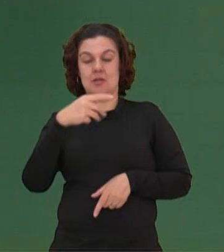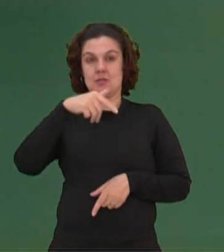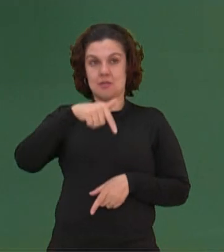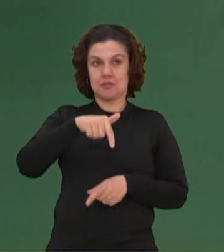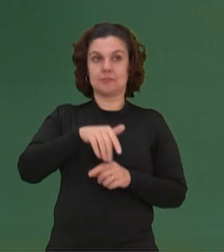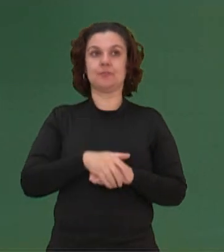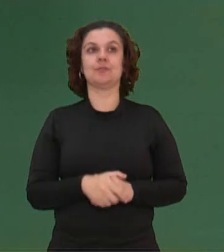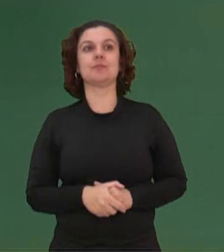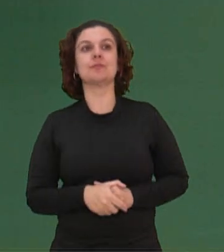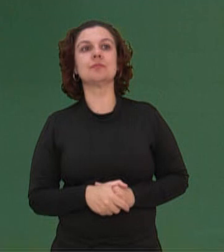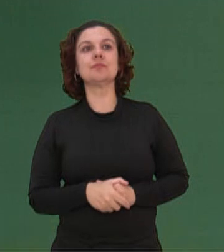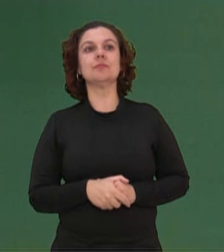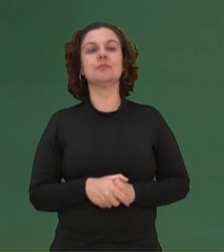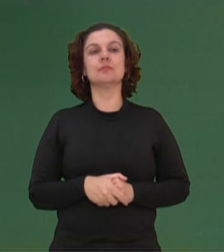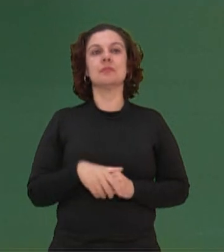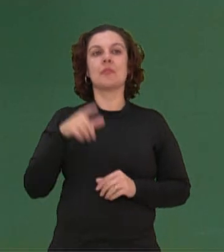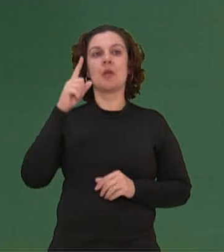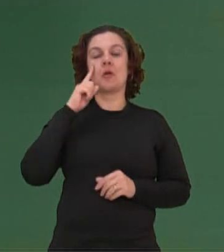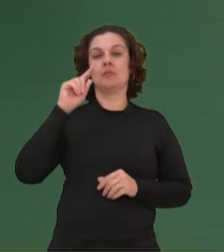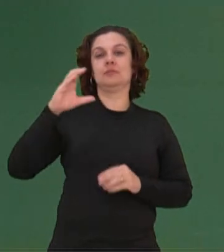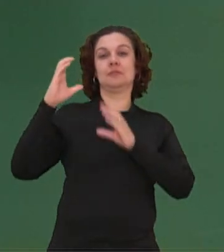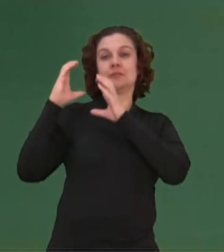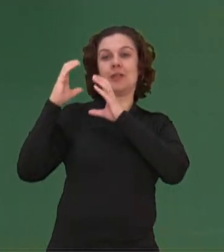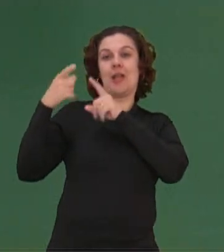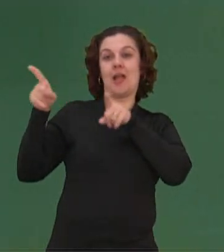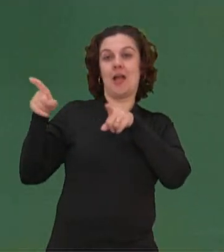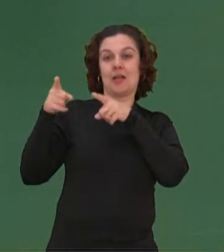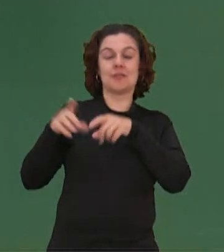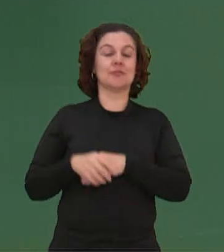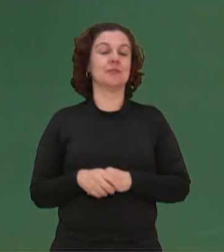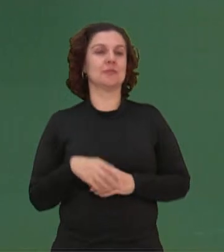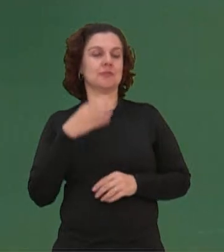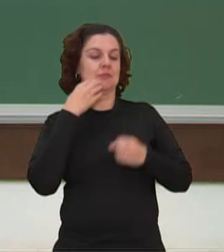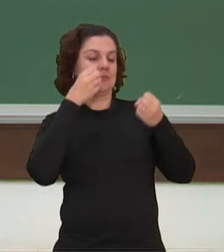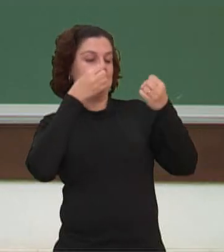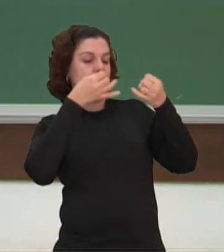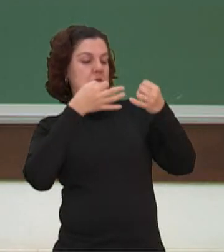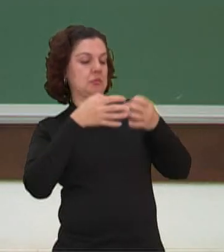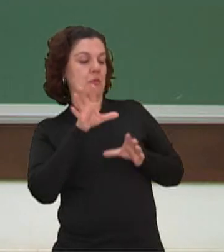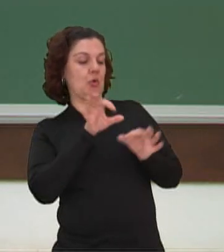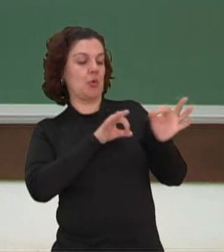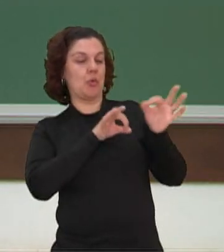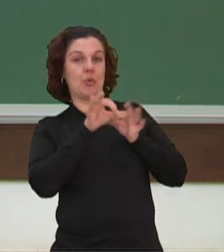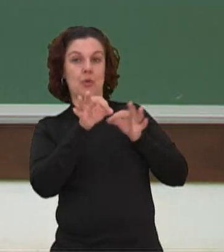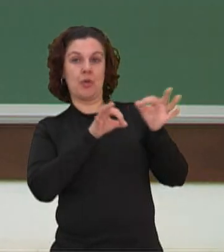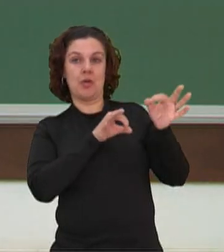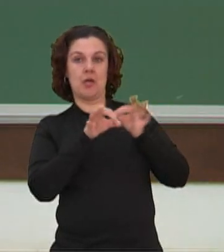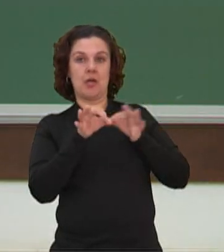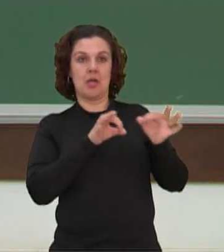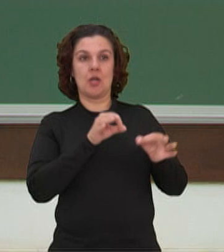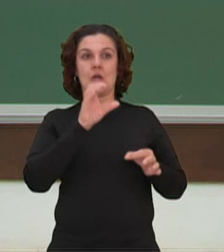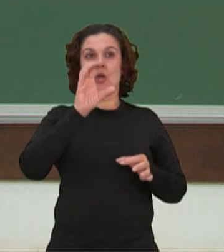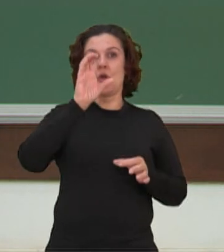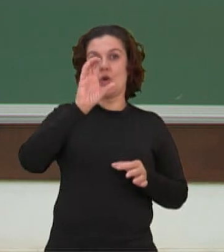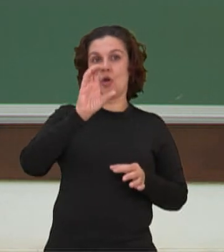Getúlio Vargas falando para as emissoras de rádio, contando sobre o Plano